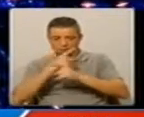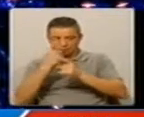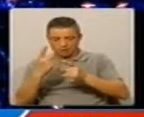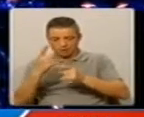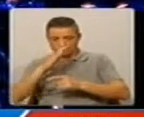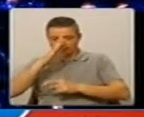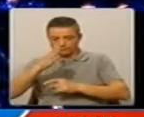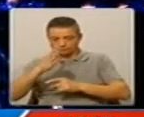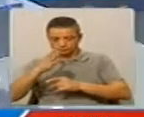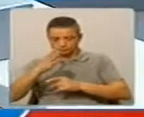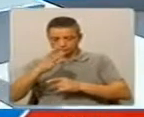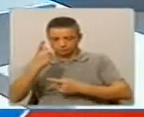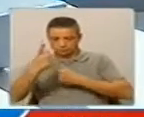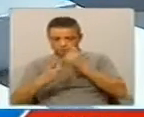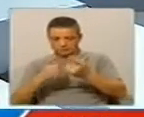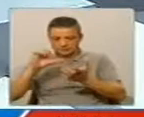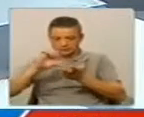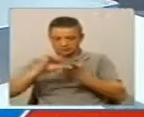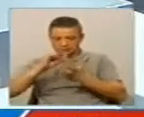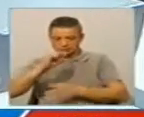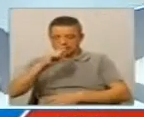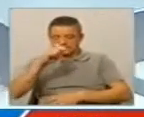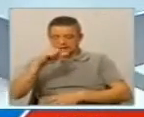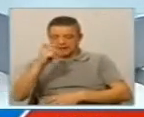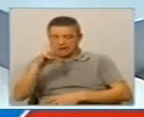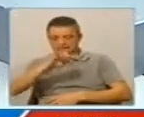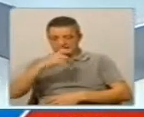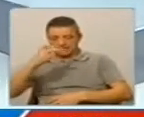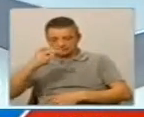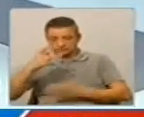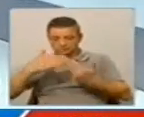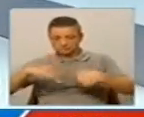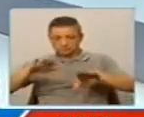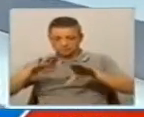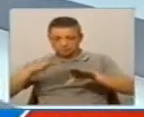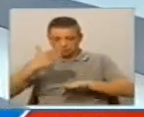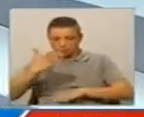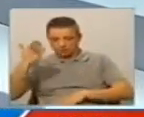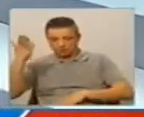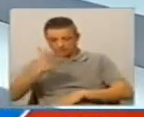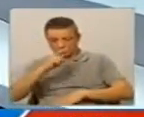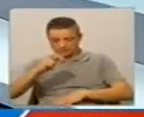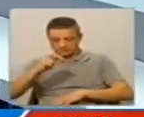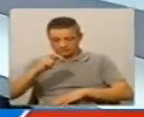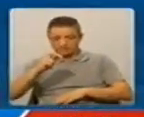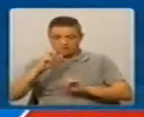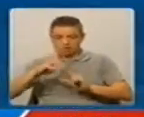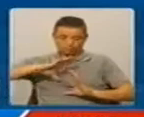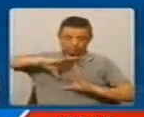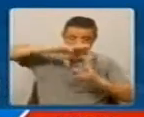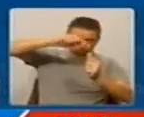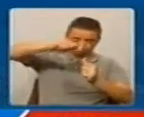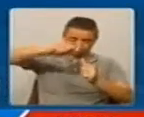que se encontram no centro das galáxias e que se encontram muito distante de nós, cerca de um terço, digamos assim, da idade do universo. E